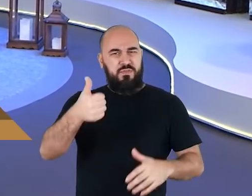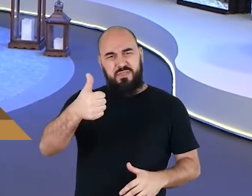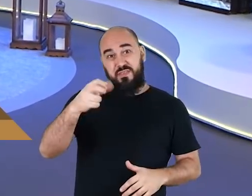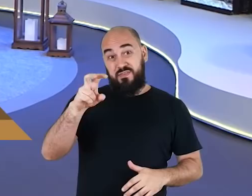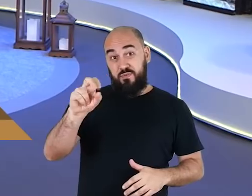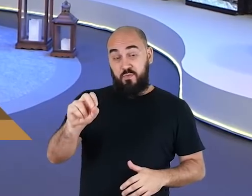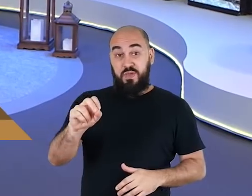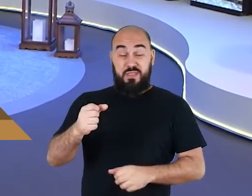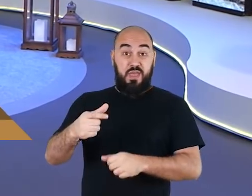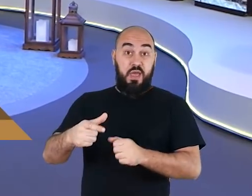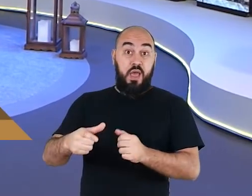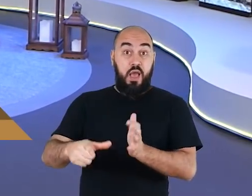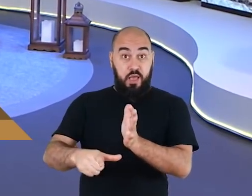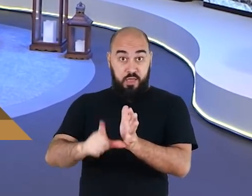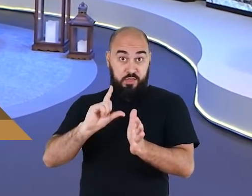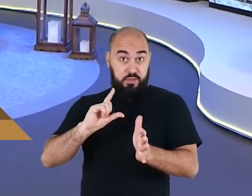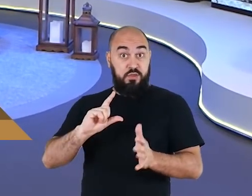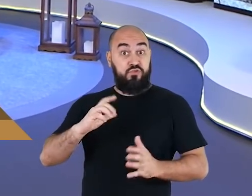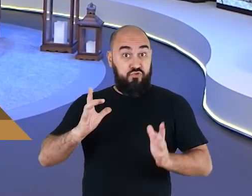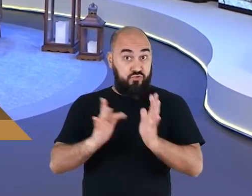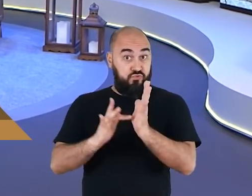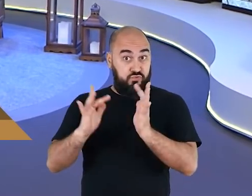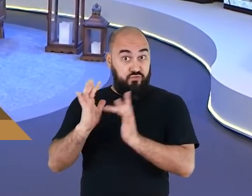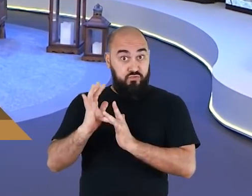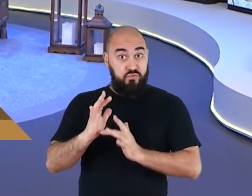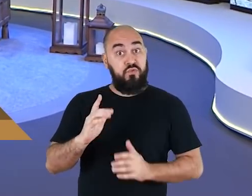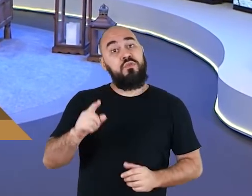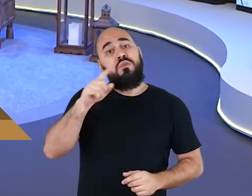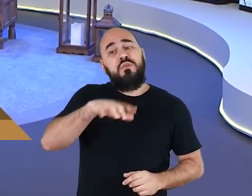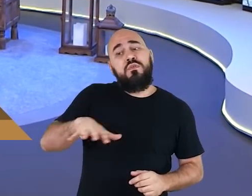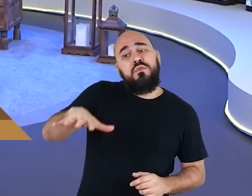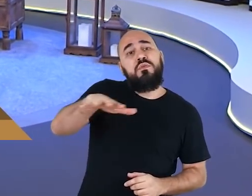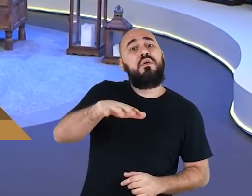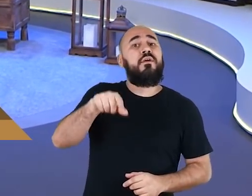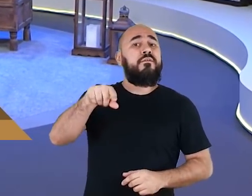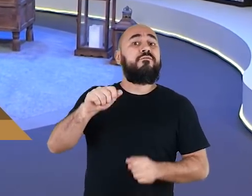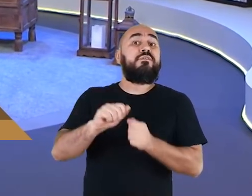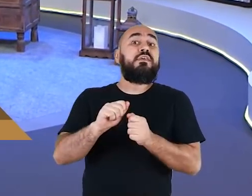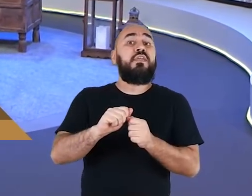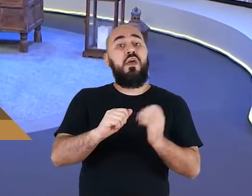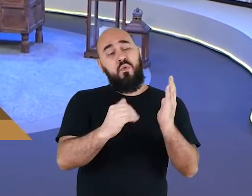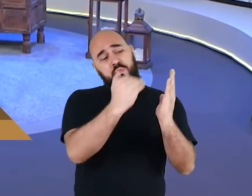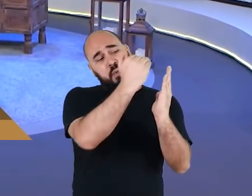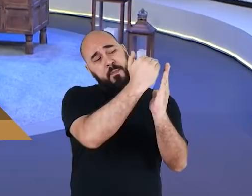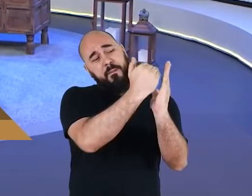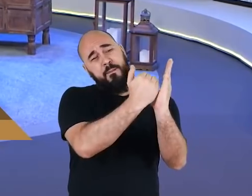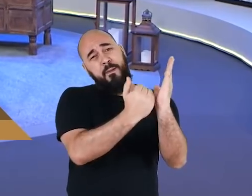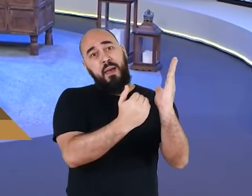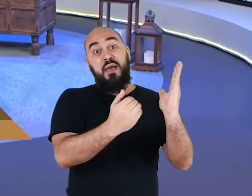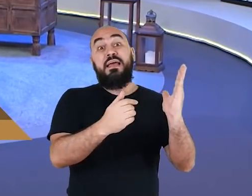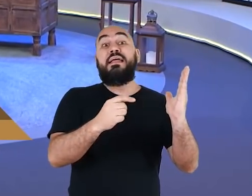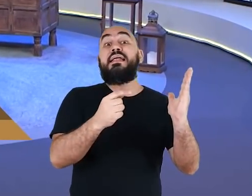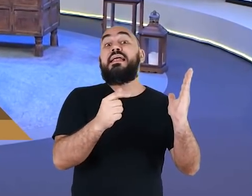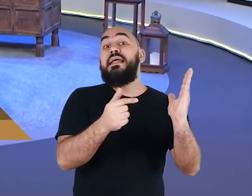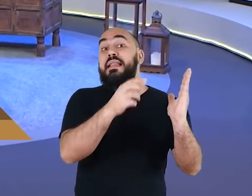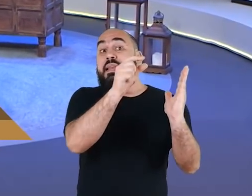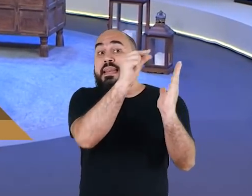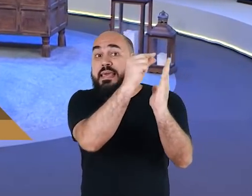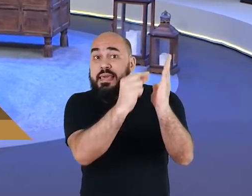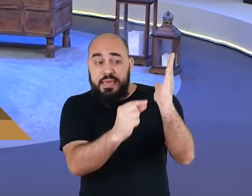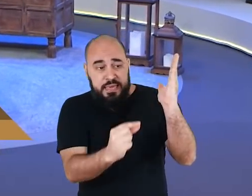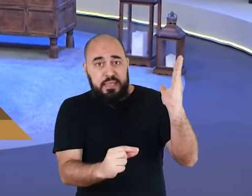os gregos, no auge do seu humanismo, fizeram uma lista das mais extraordinárias façanhas